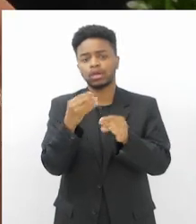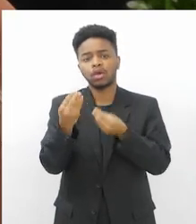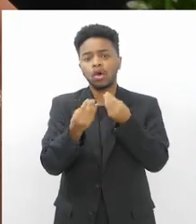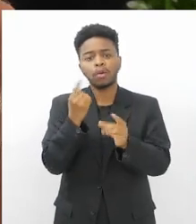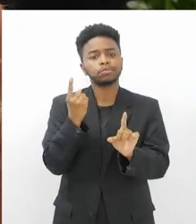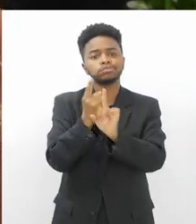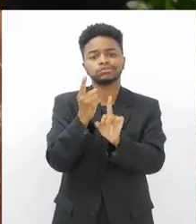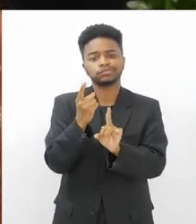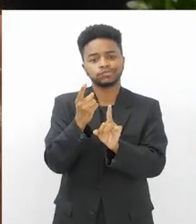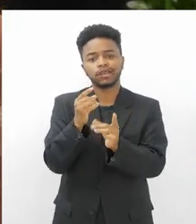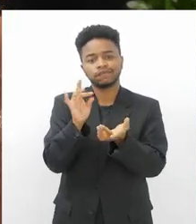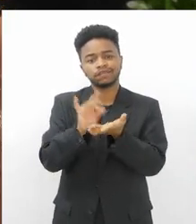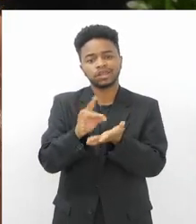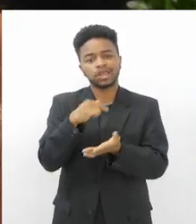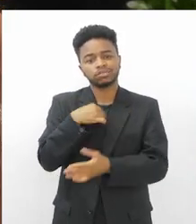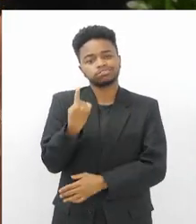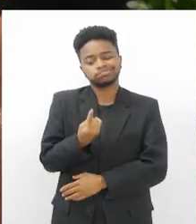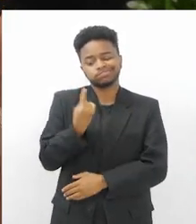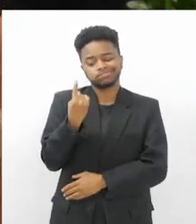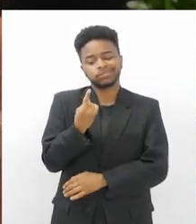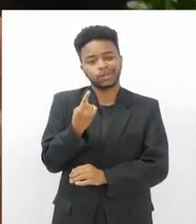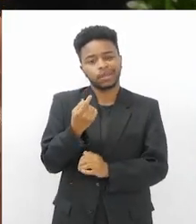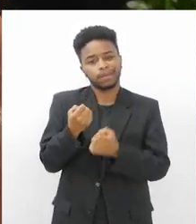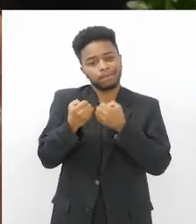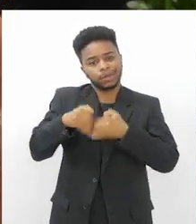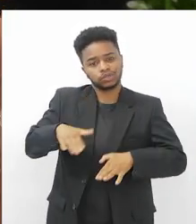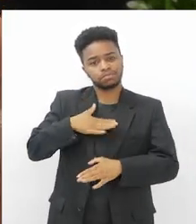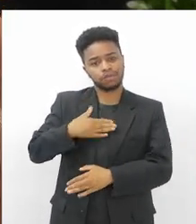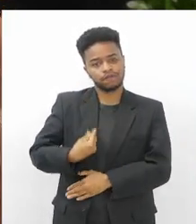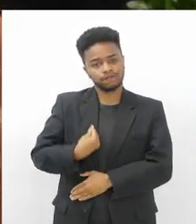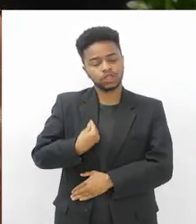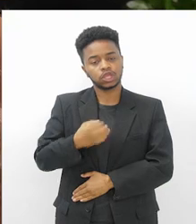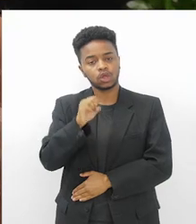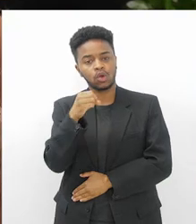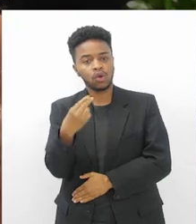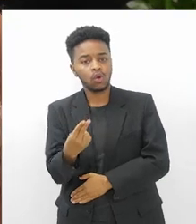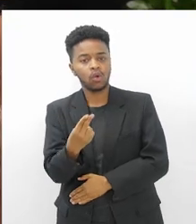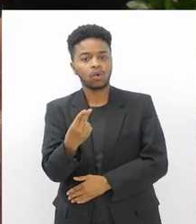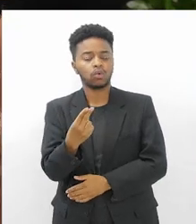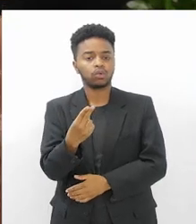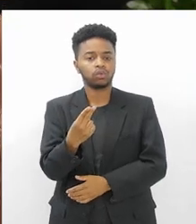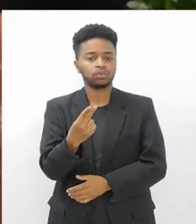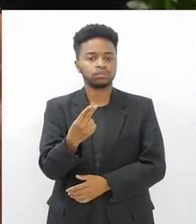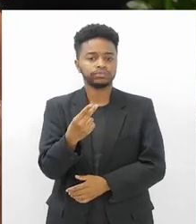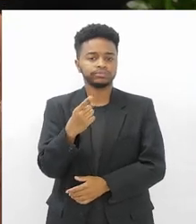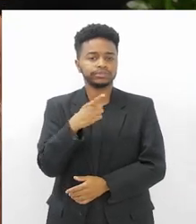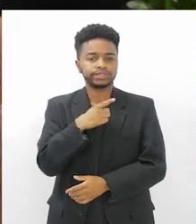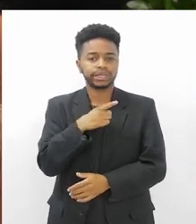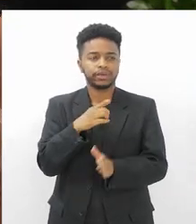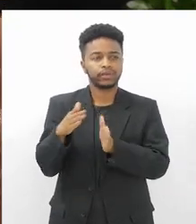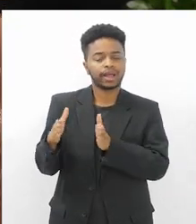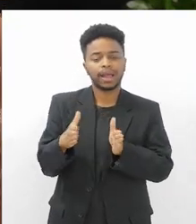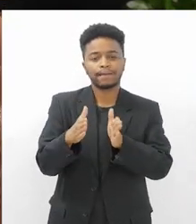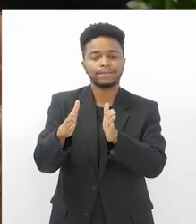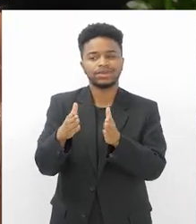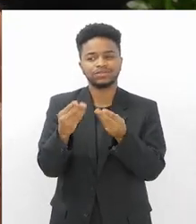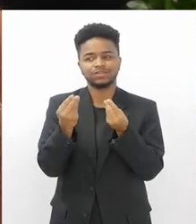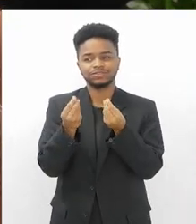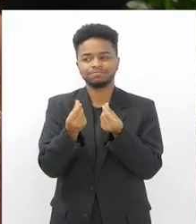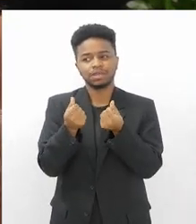o que ela pode identificar ali de que, olha, a solidão está causando prejuízos, você está num caminho aí